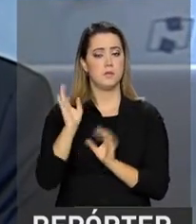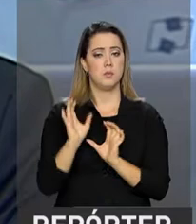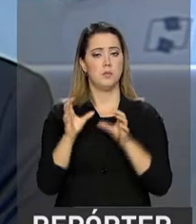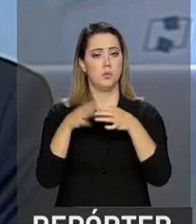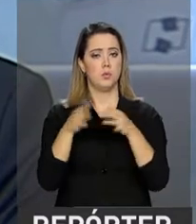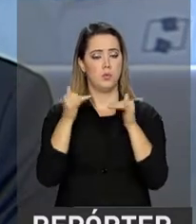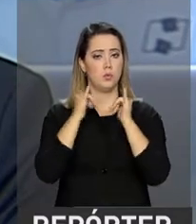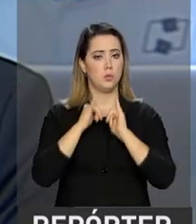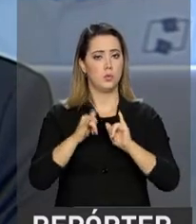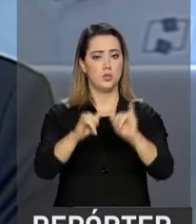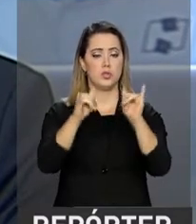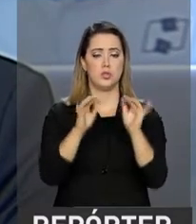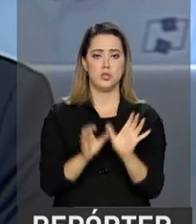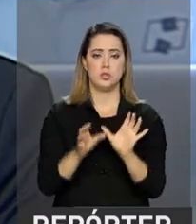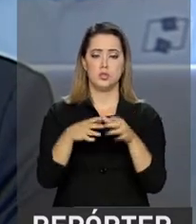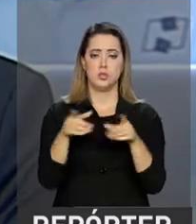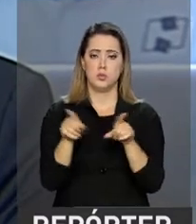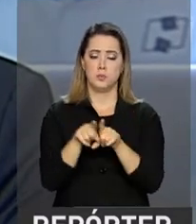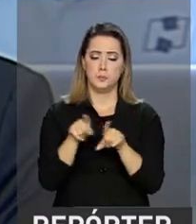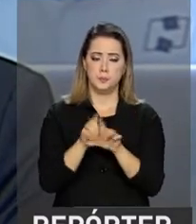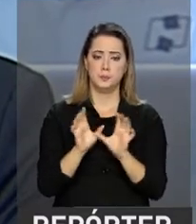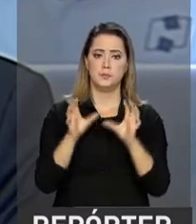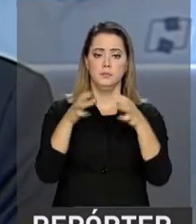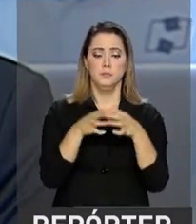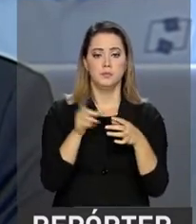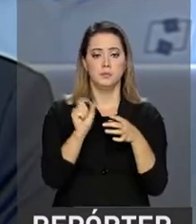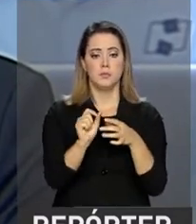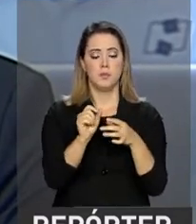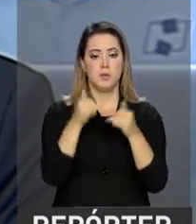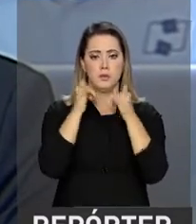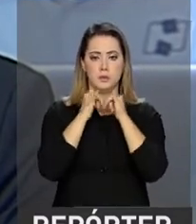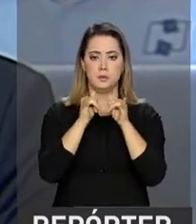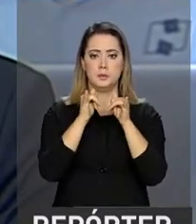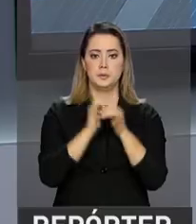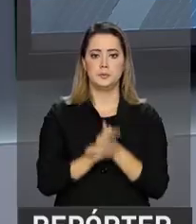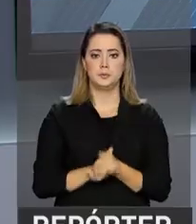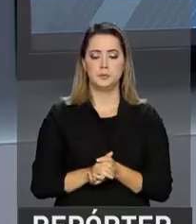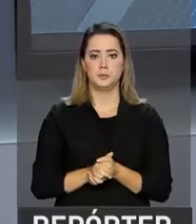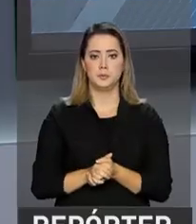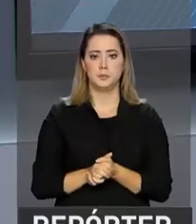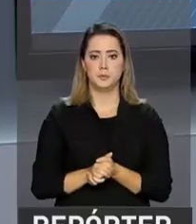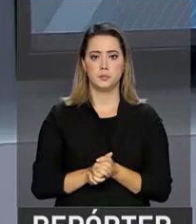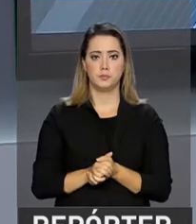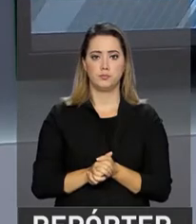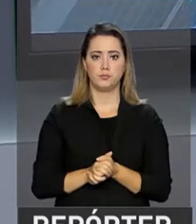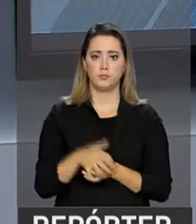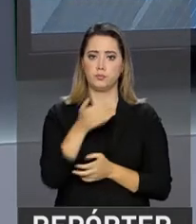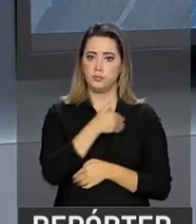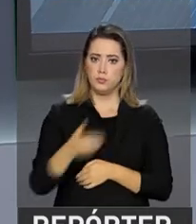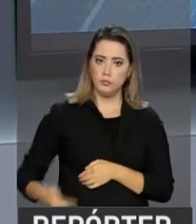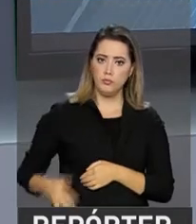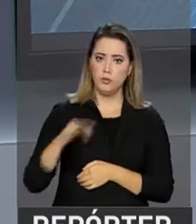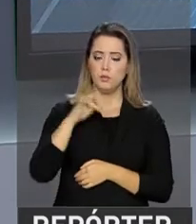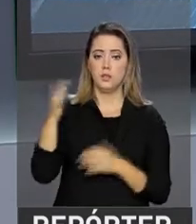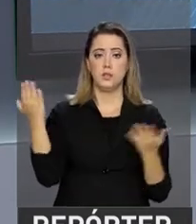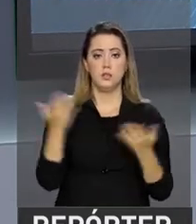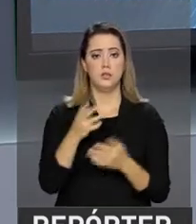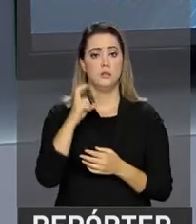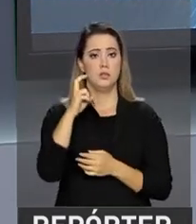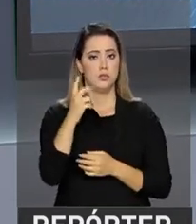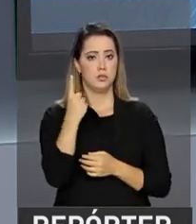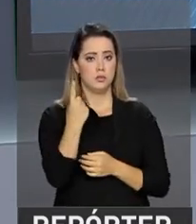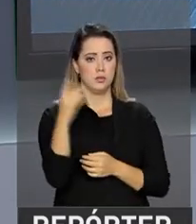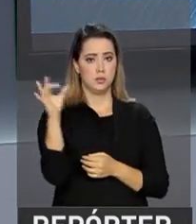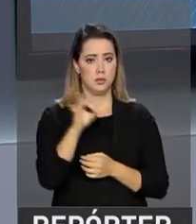setor de infraestrutura e, acima de tudo, para o setor elétrico brasileiro. A União tem hoje 51%